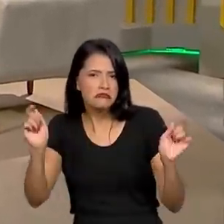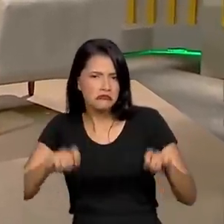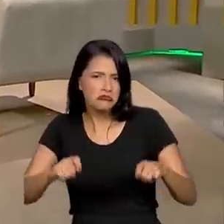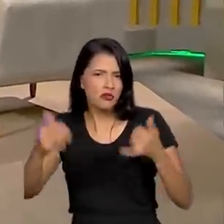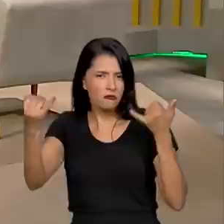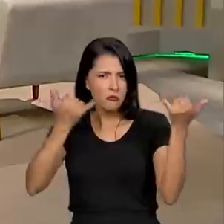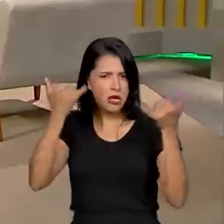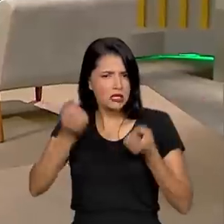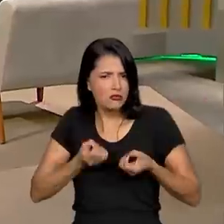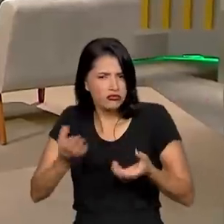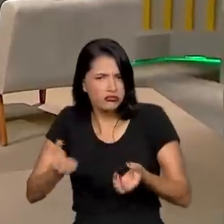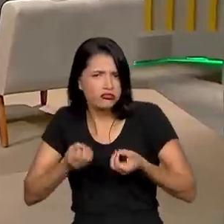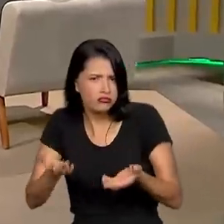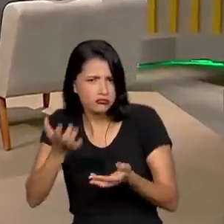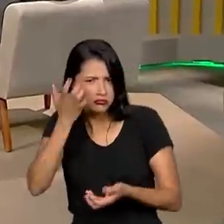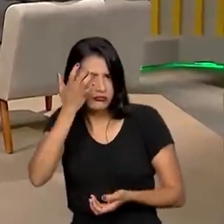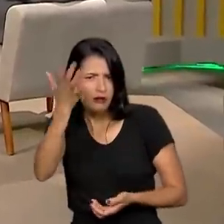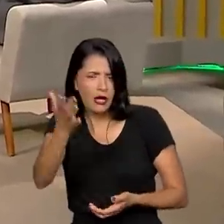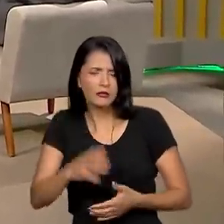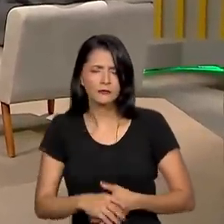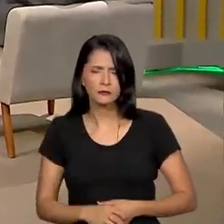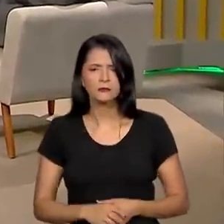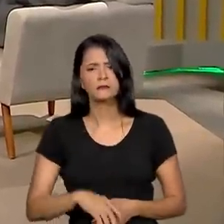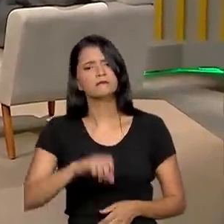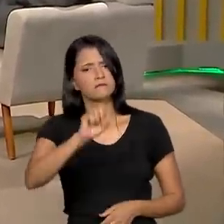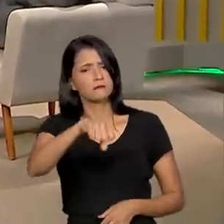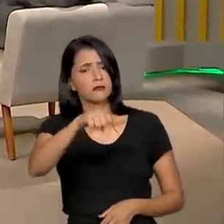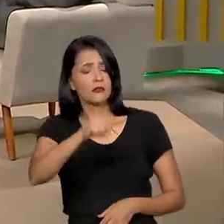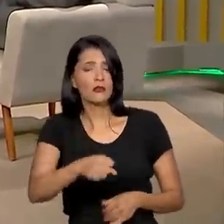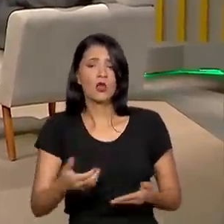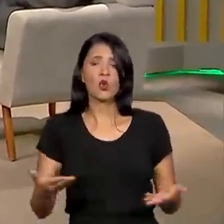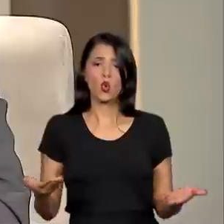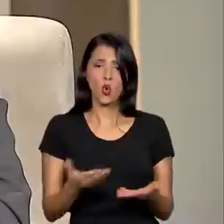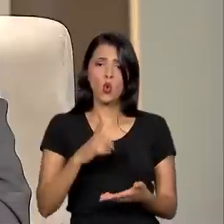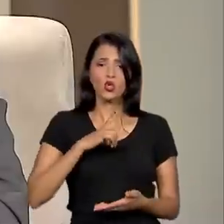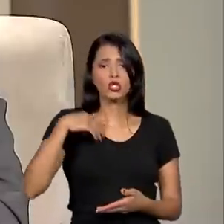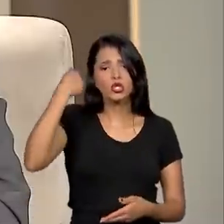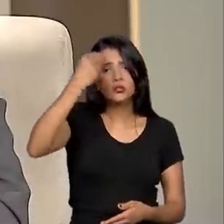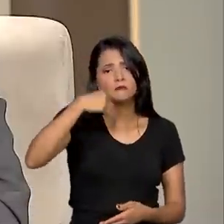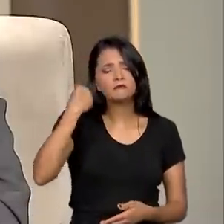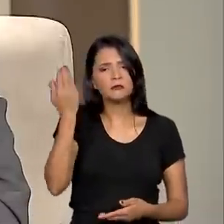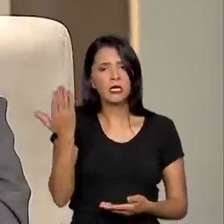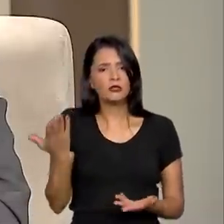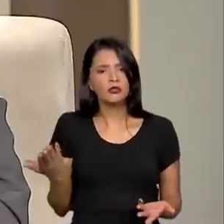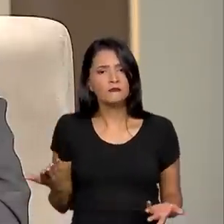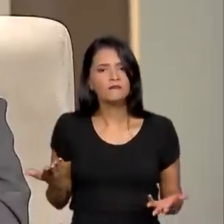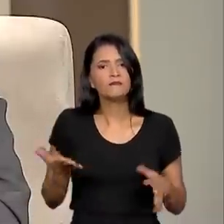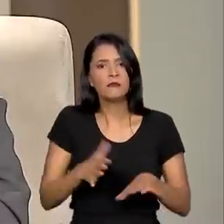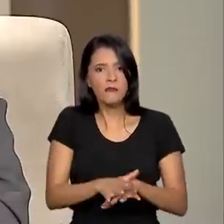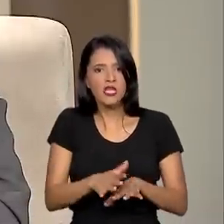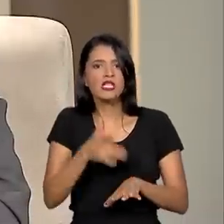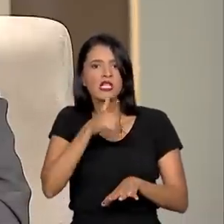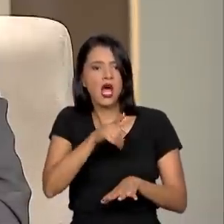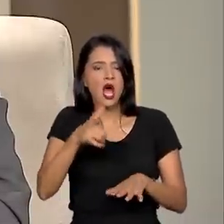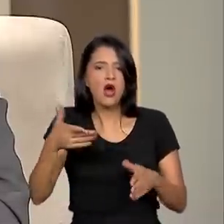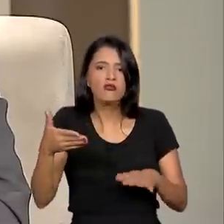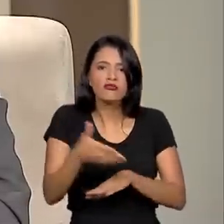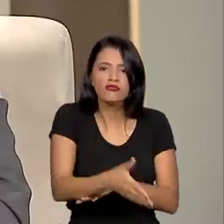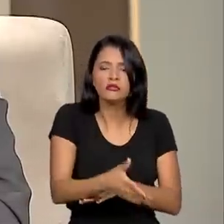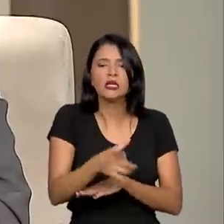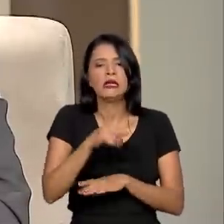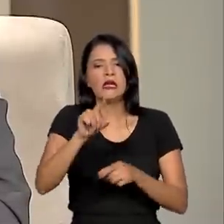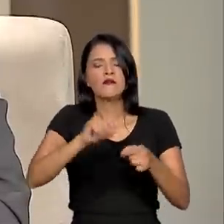informação? Sem dúvida, e hoje em dia a gente tem experiências imersivas que são feitas com